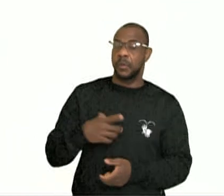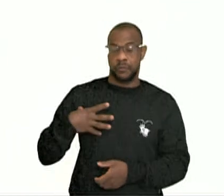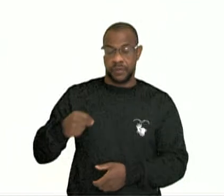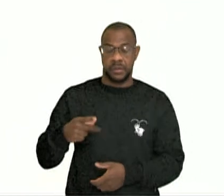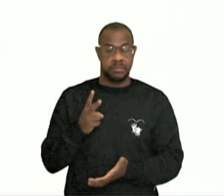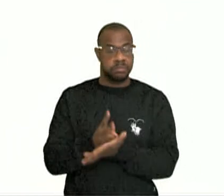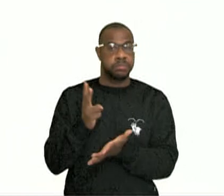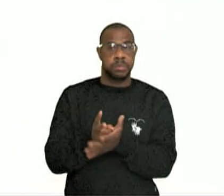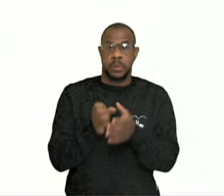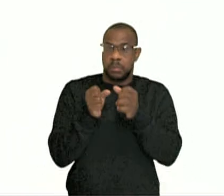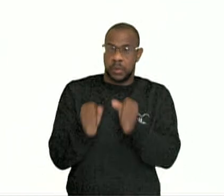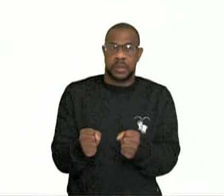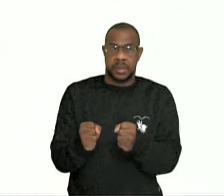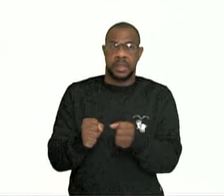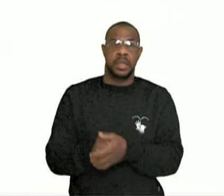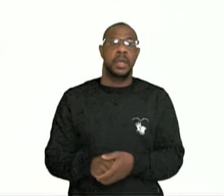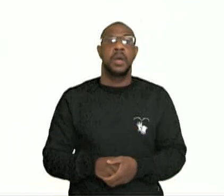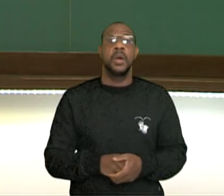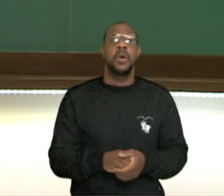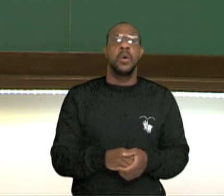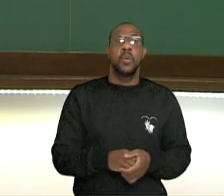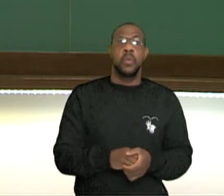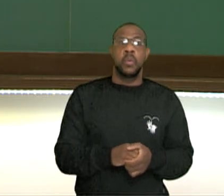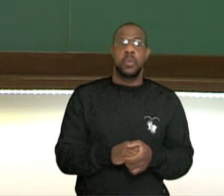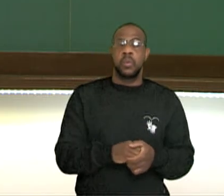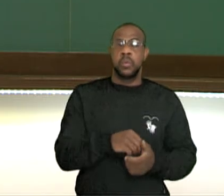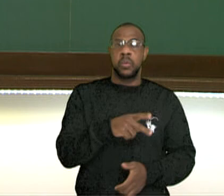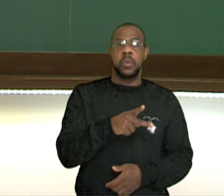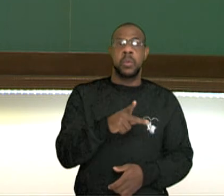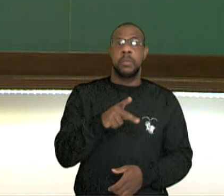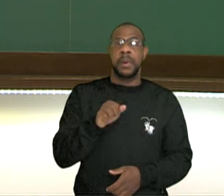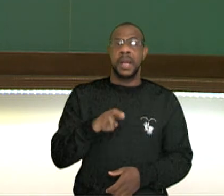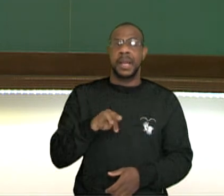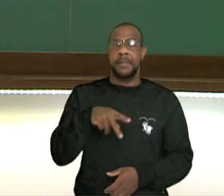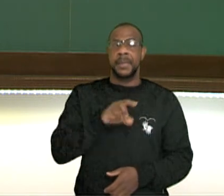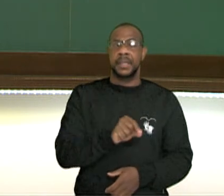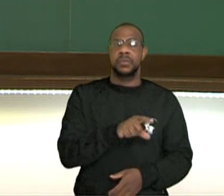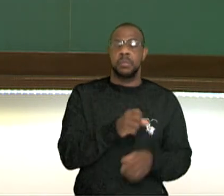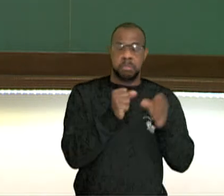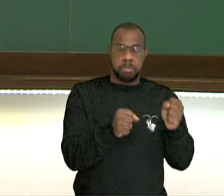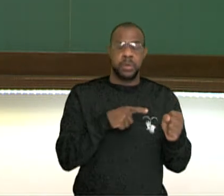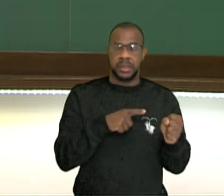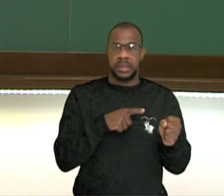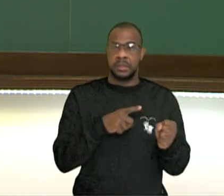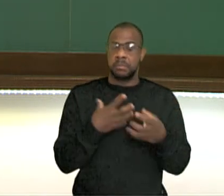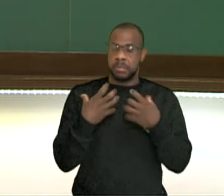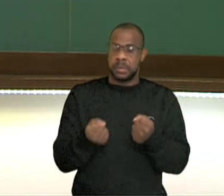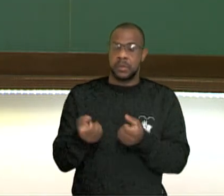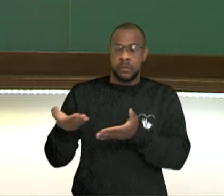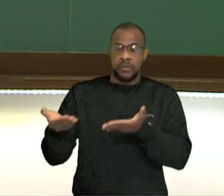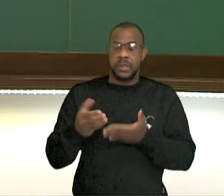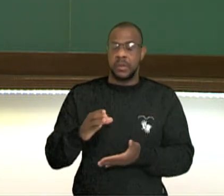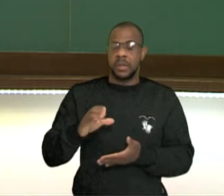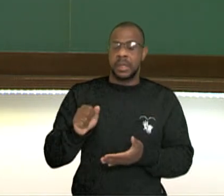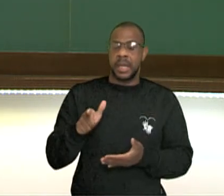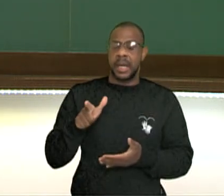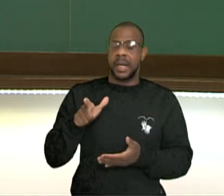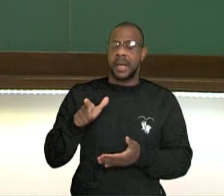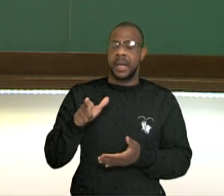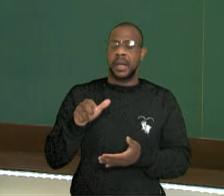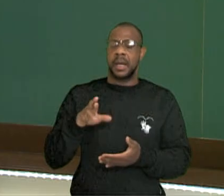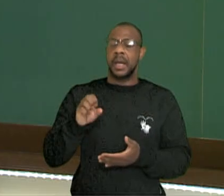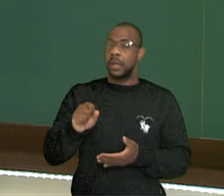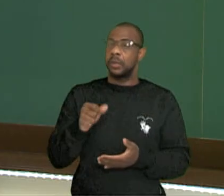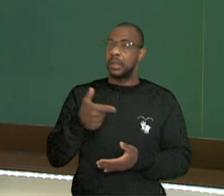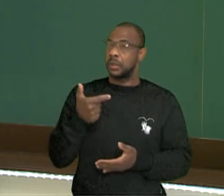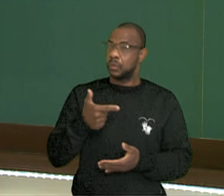O parlamento, então, restaura a monarquia, convidando Carlos II para assumir o trono, né? Revolução Gloriosa,